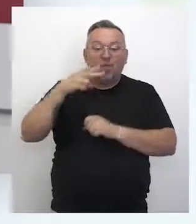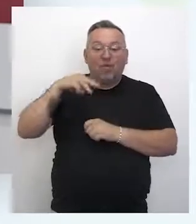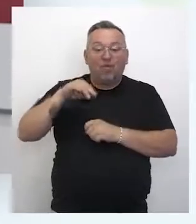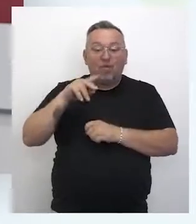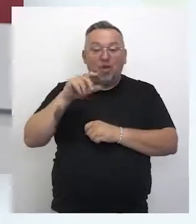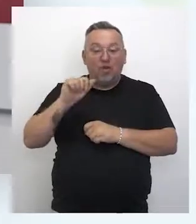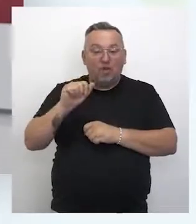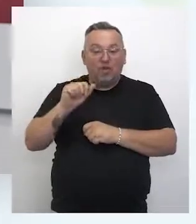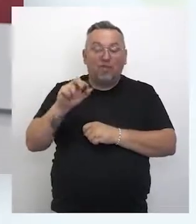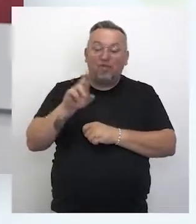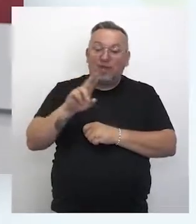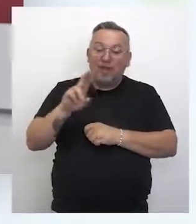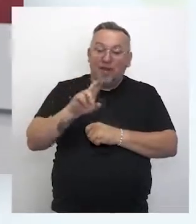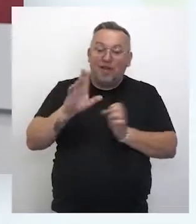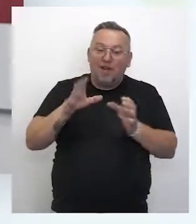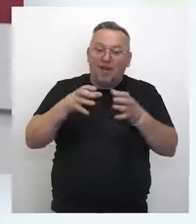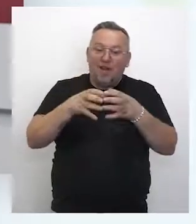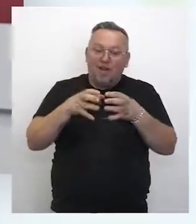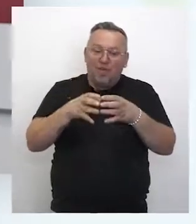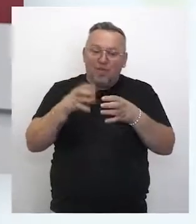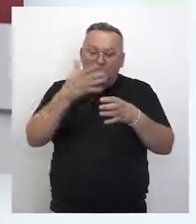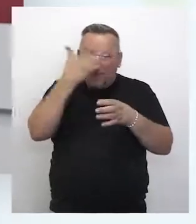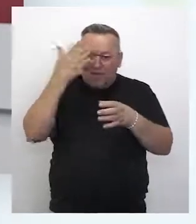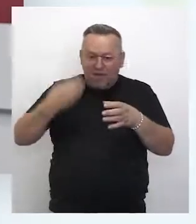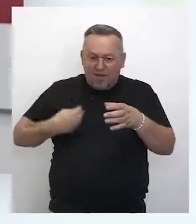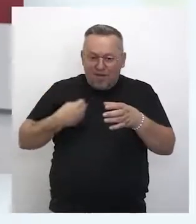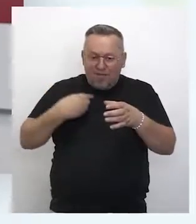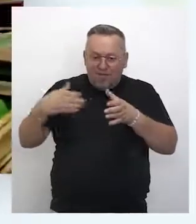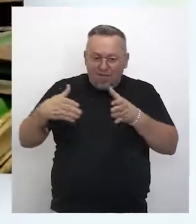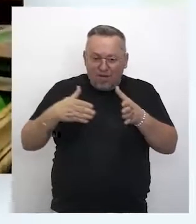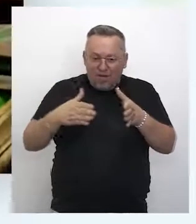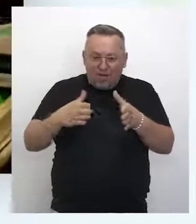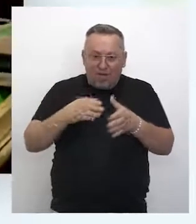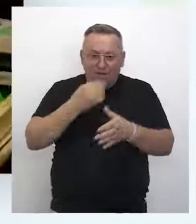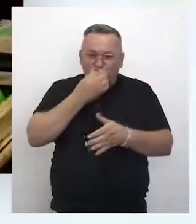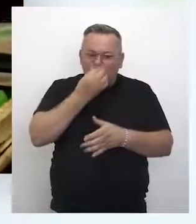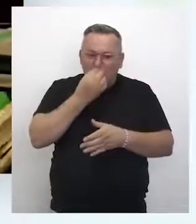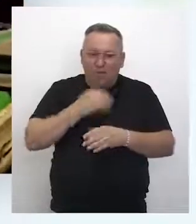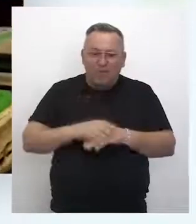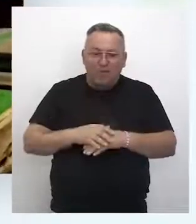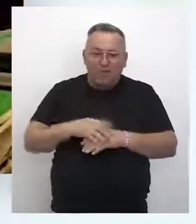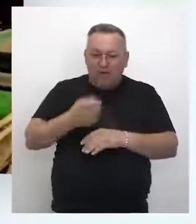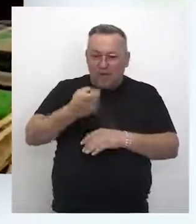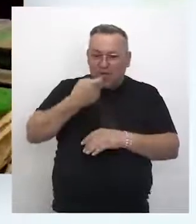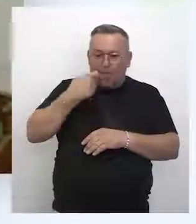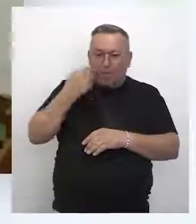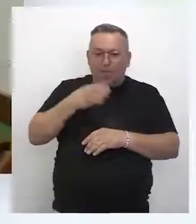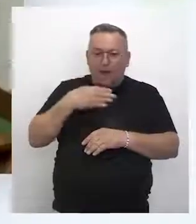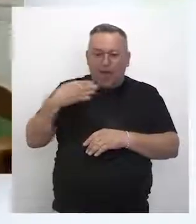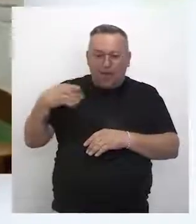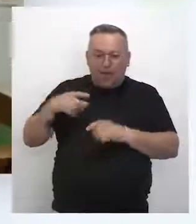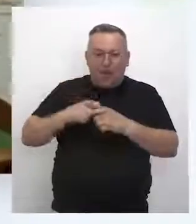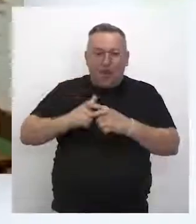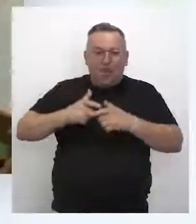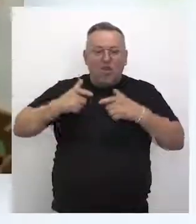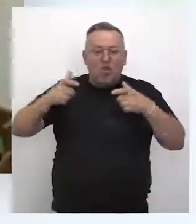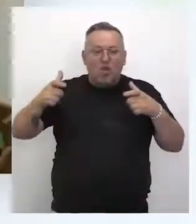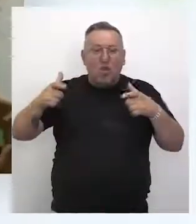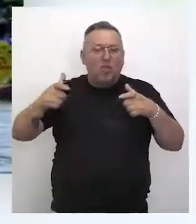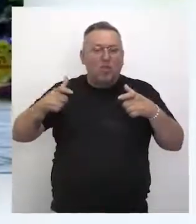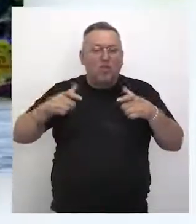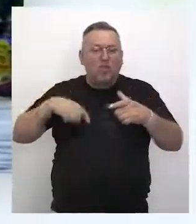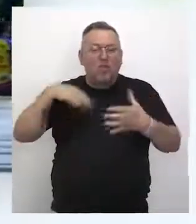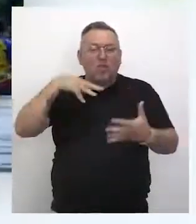milhões às comunidades ribeirinhas no ano passado. O pirarucu é um dos maiores peixes de água doce do